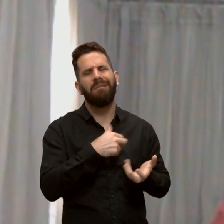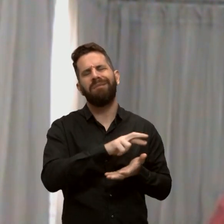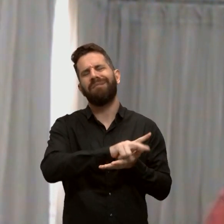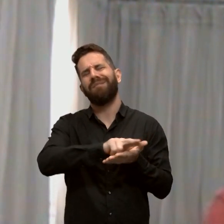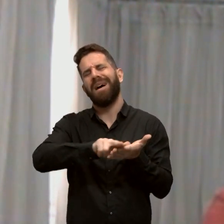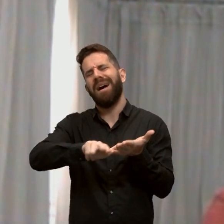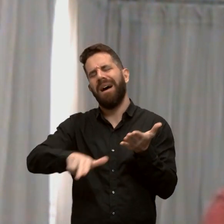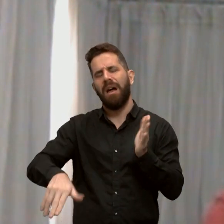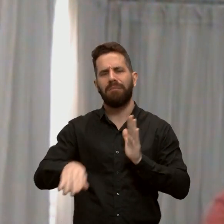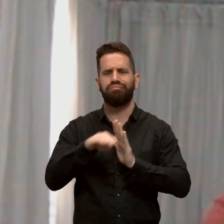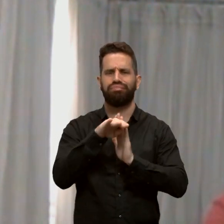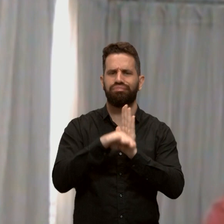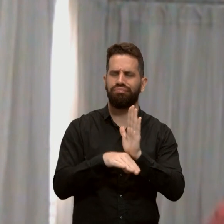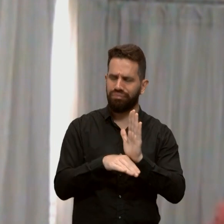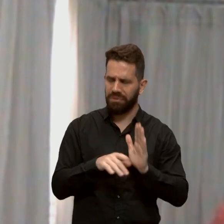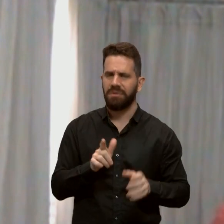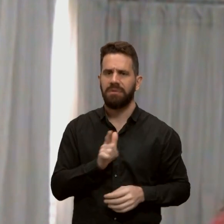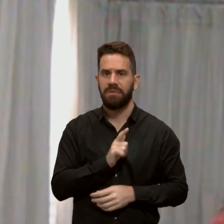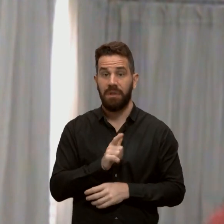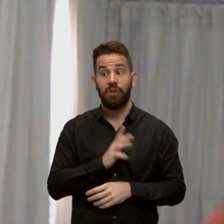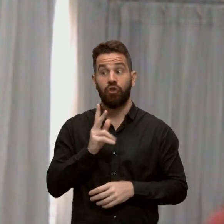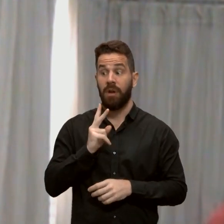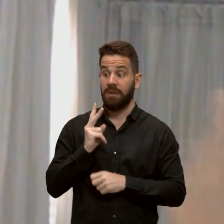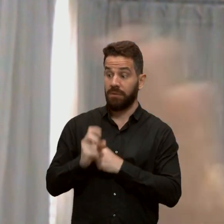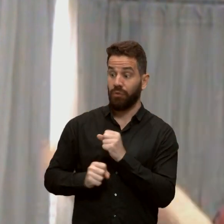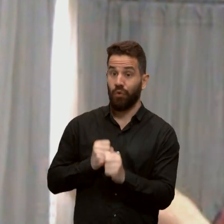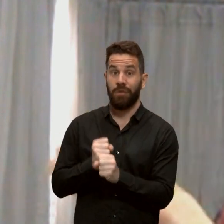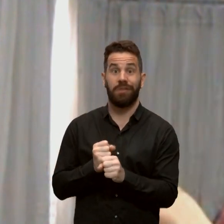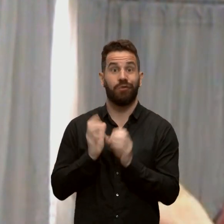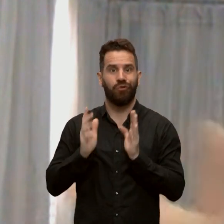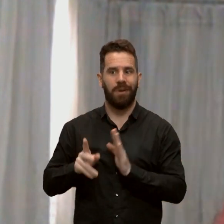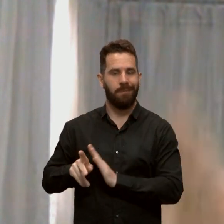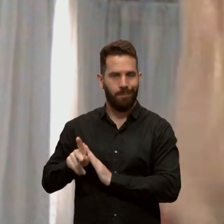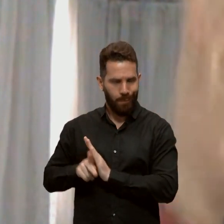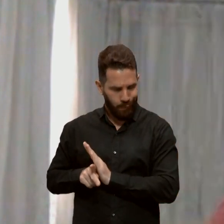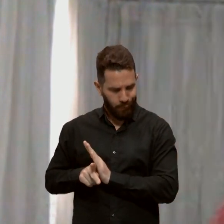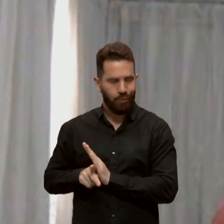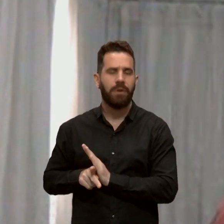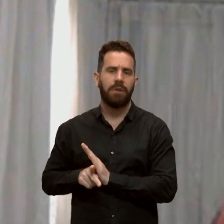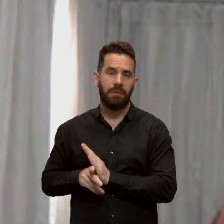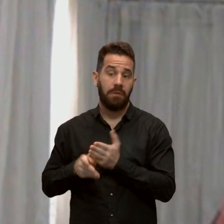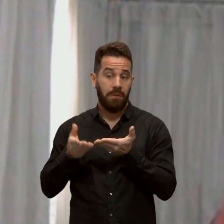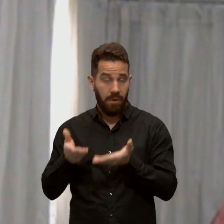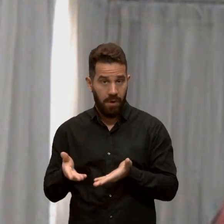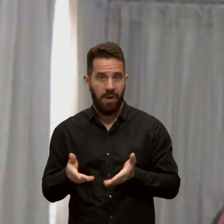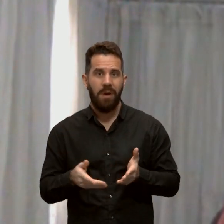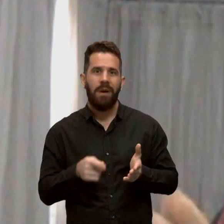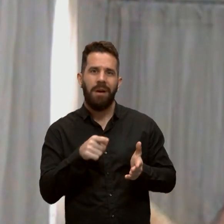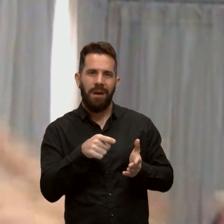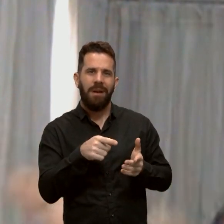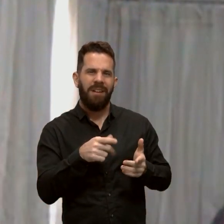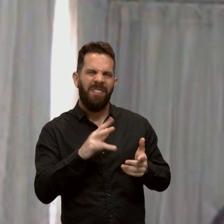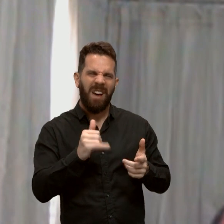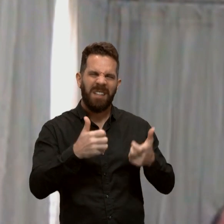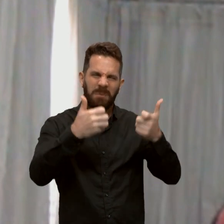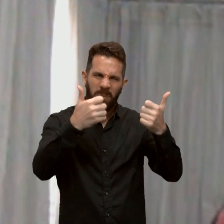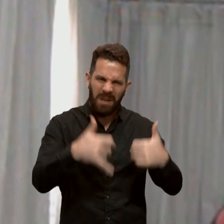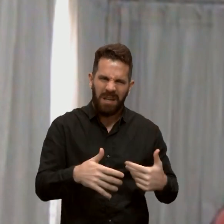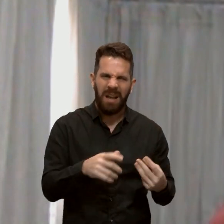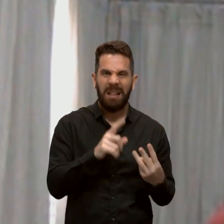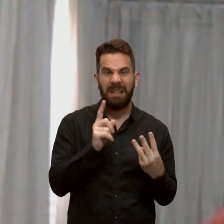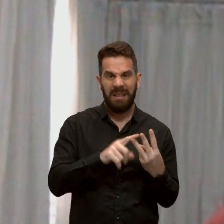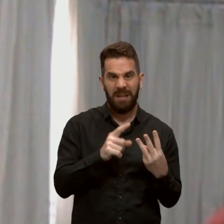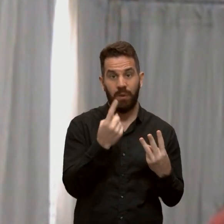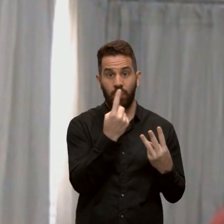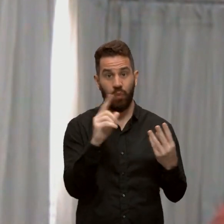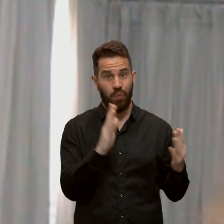O projeto já tem, estamos no 2º ano, né? Então, essa atividade que você vai falar, que a gente vai conversar no